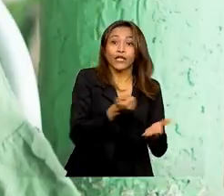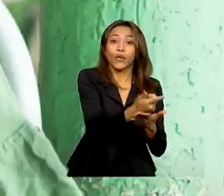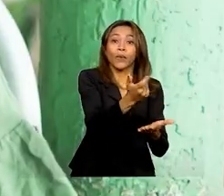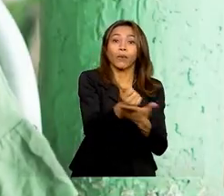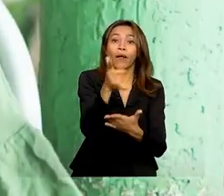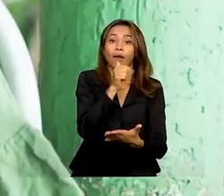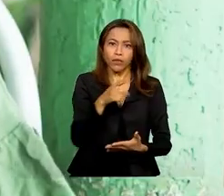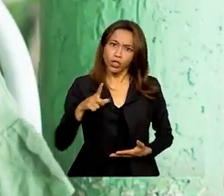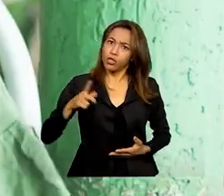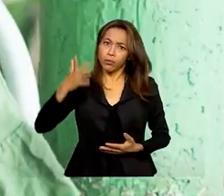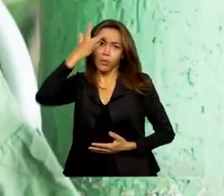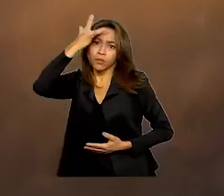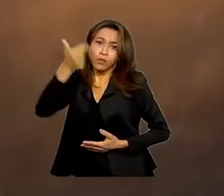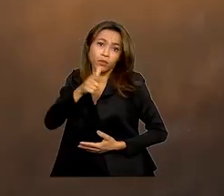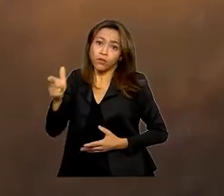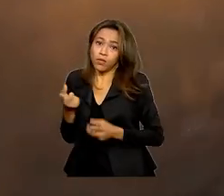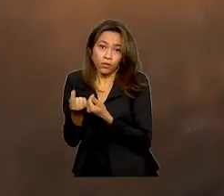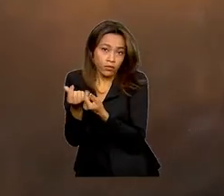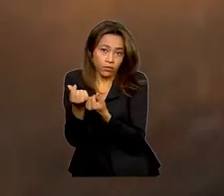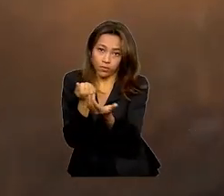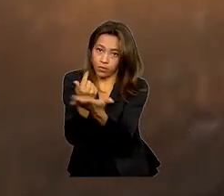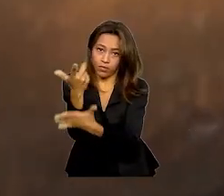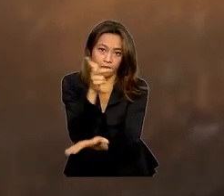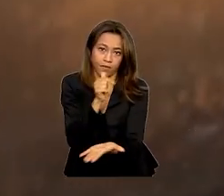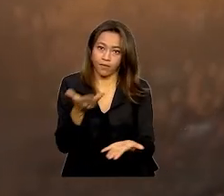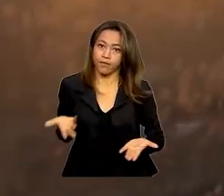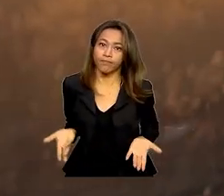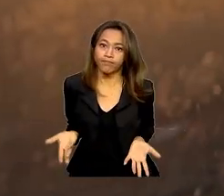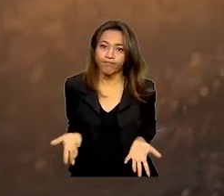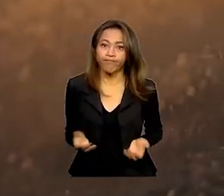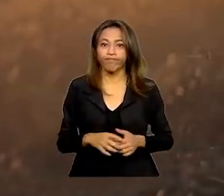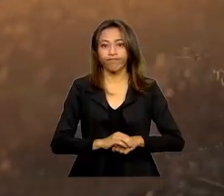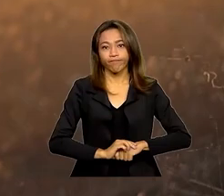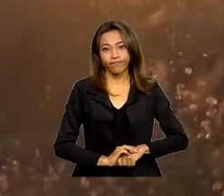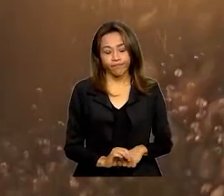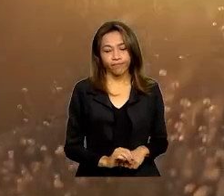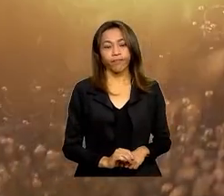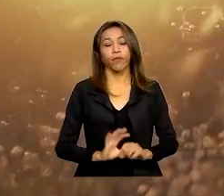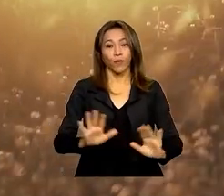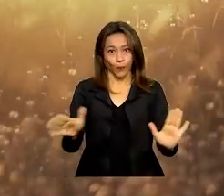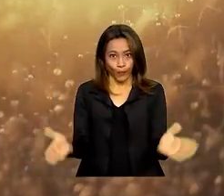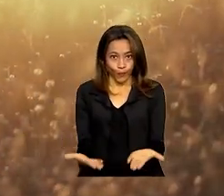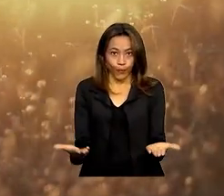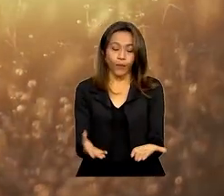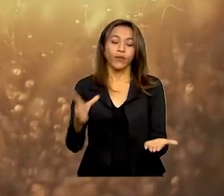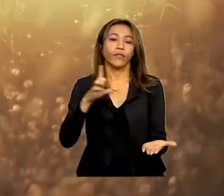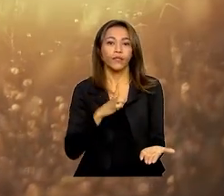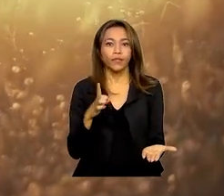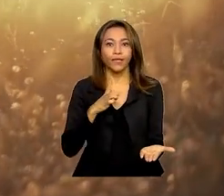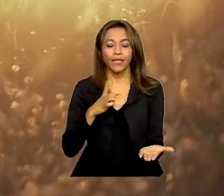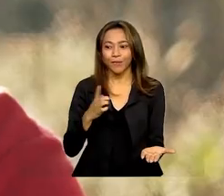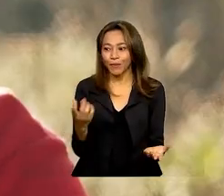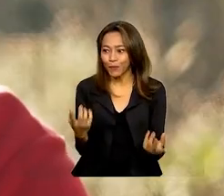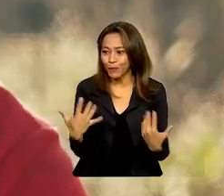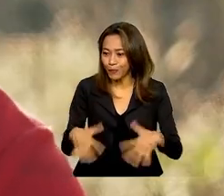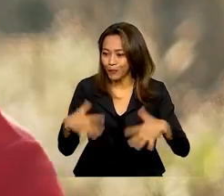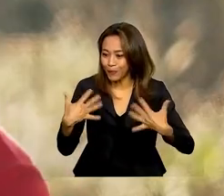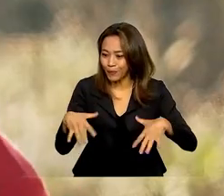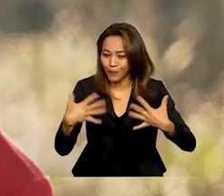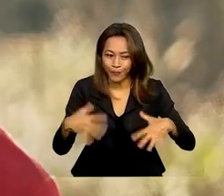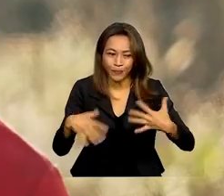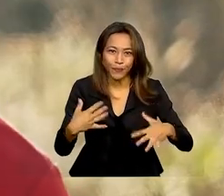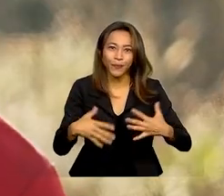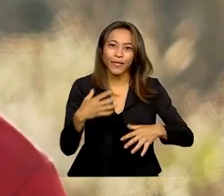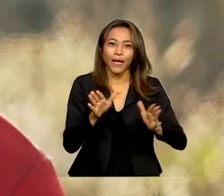Tinha pessoas que não tinham esse dinheiro para comprar. E hoje a gente tem uma riqueza que está chegando,